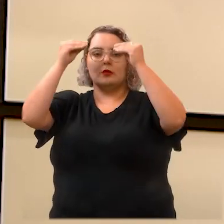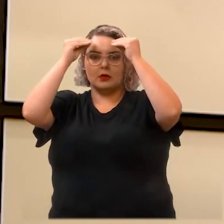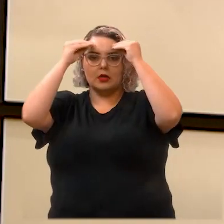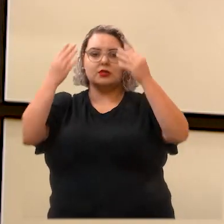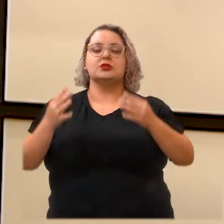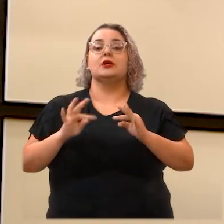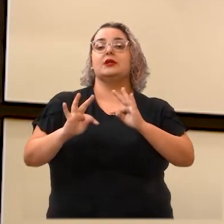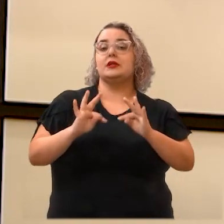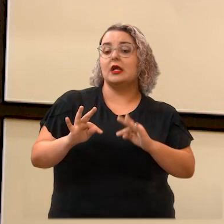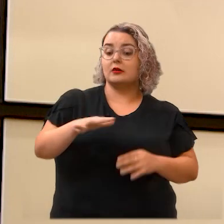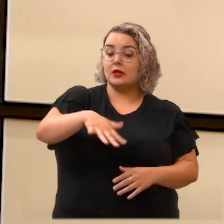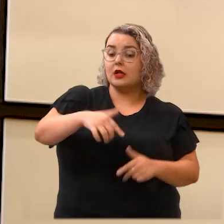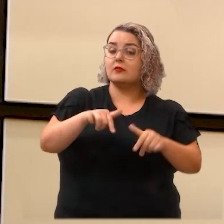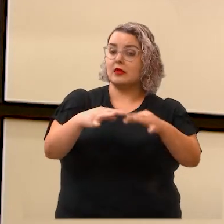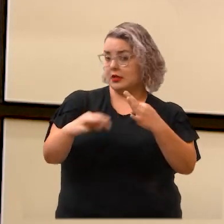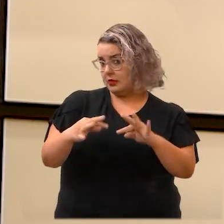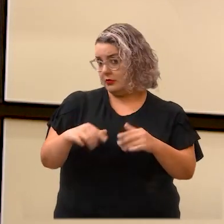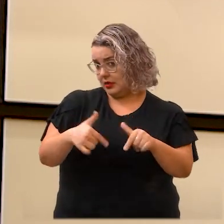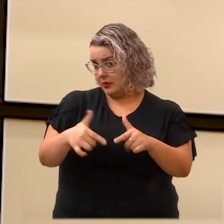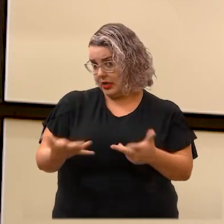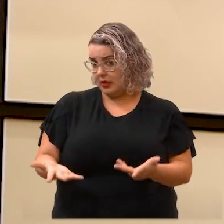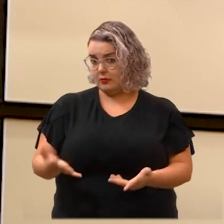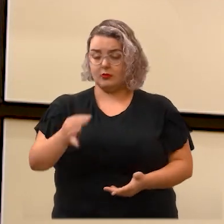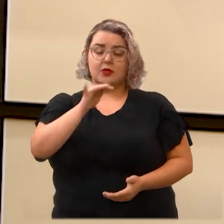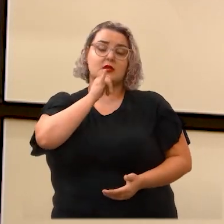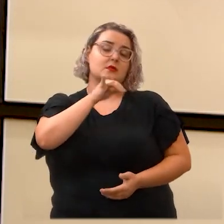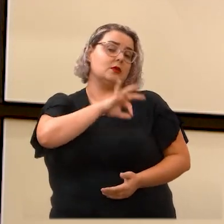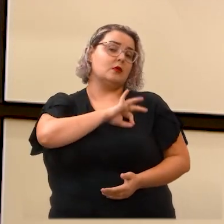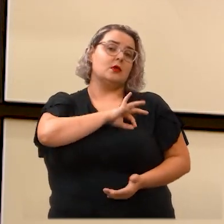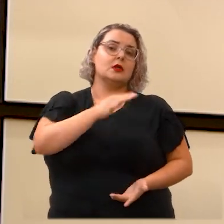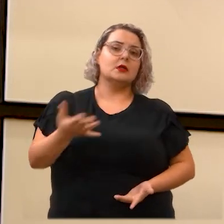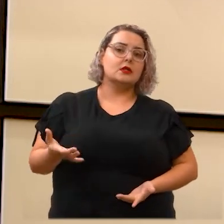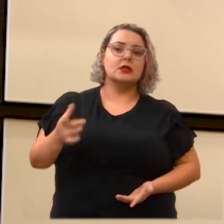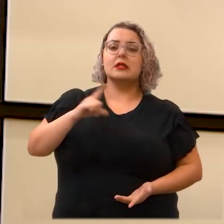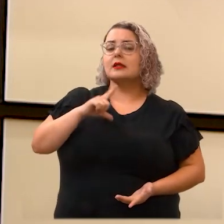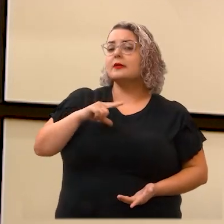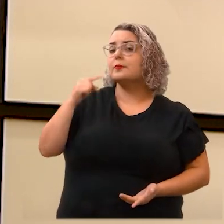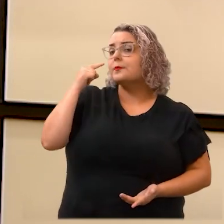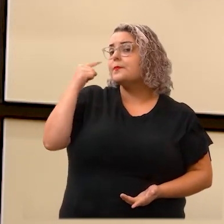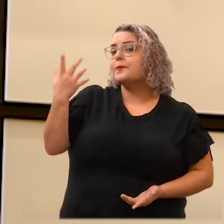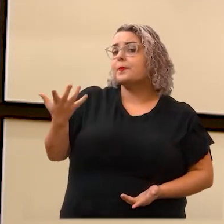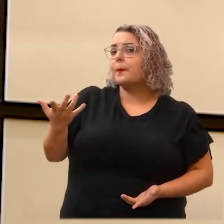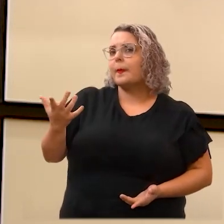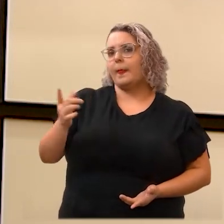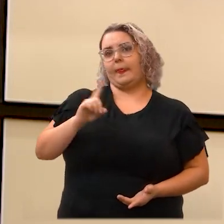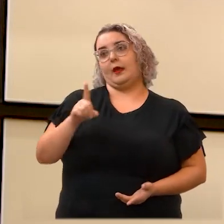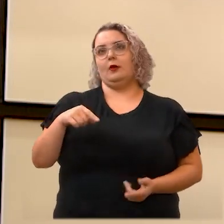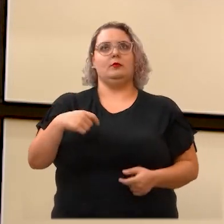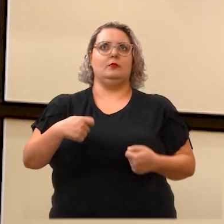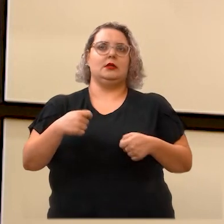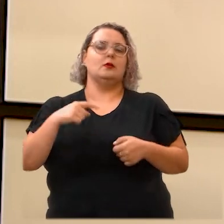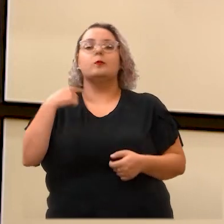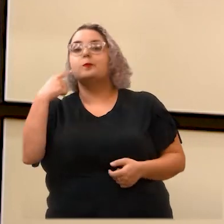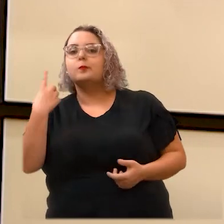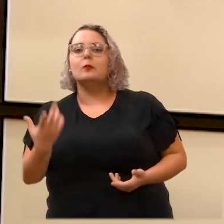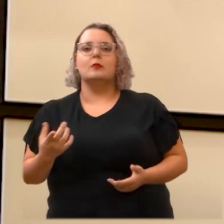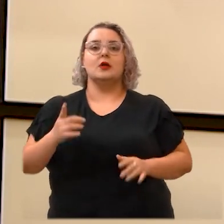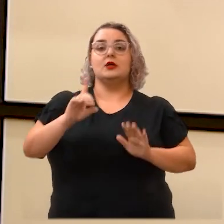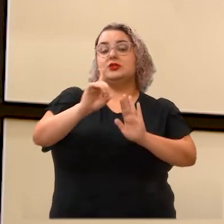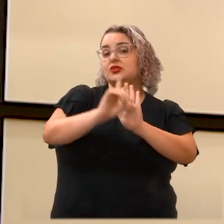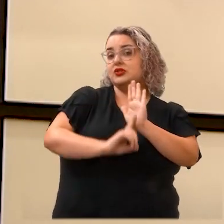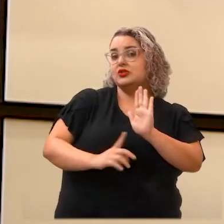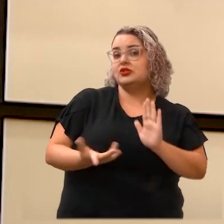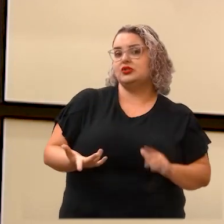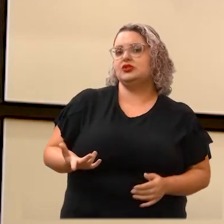que você vai trabalhar se você vai trabalhar na polícia por exemplo você tem que ter um certo noção não precisa ser um advogado mas de Direito